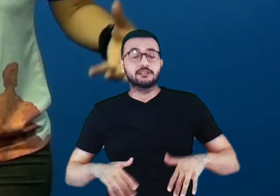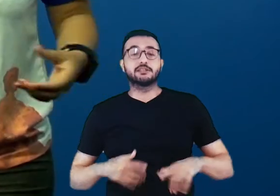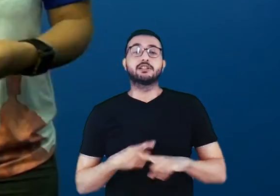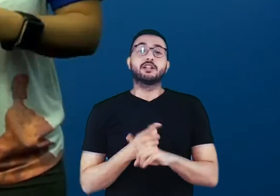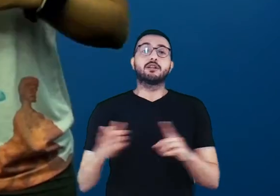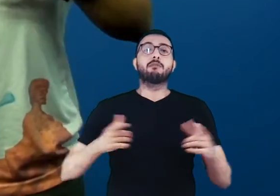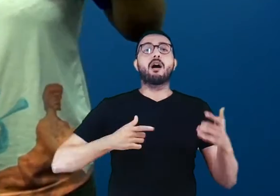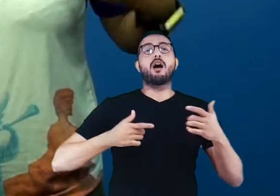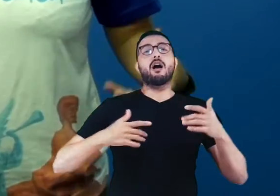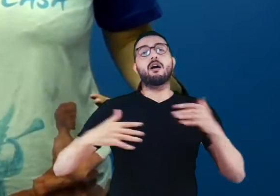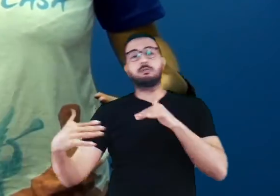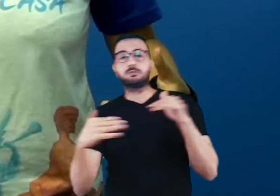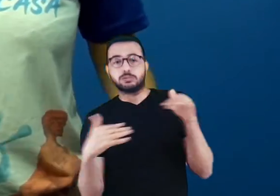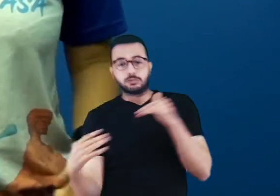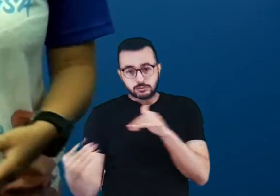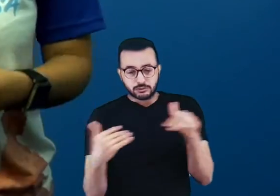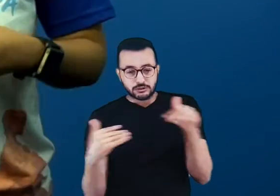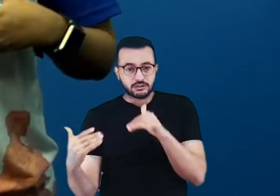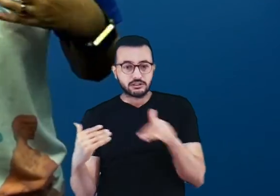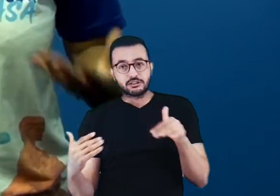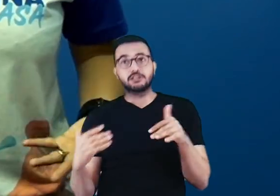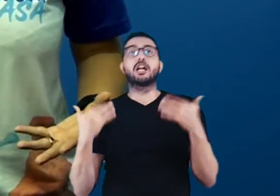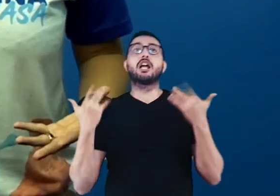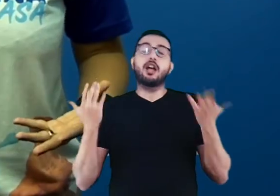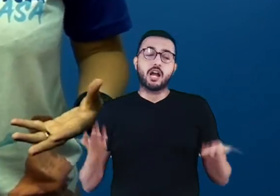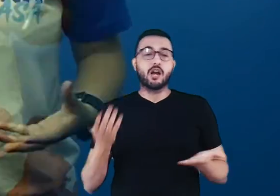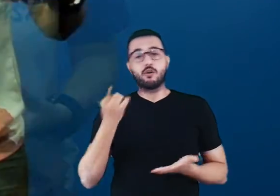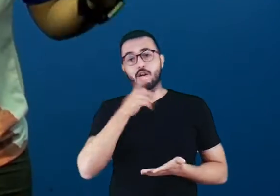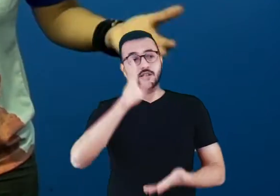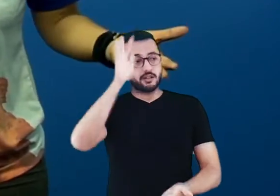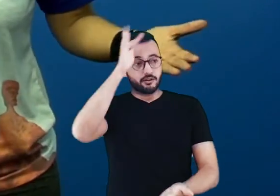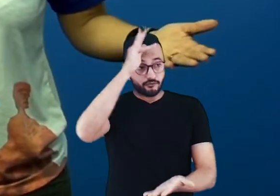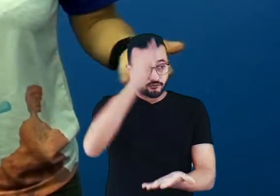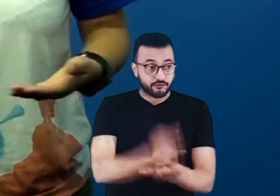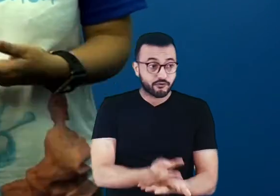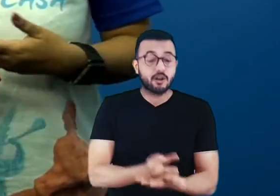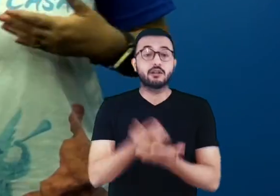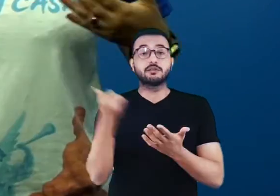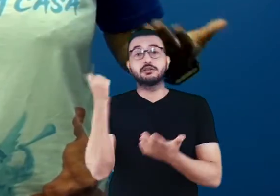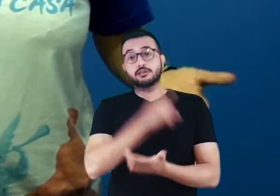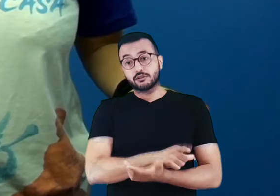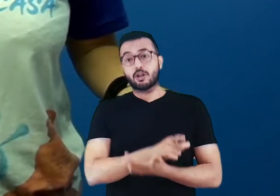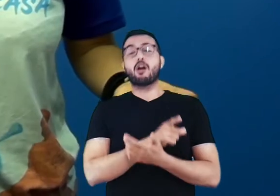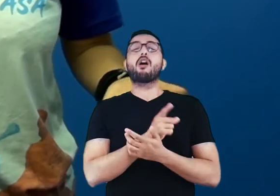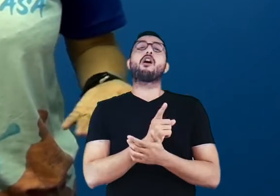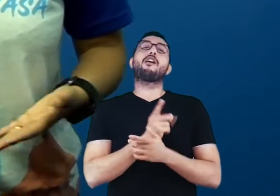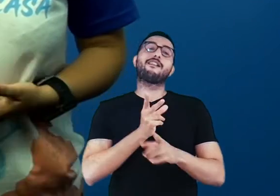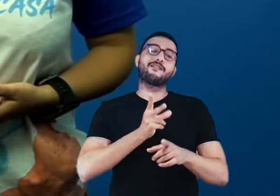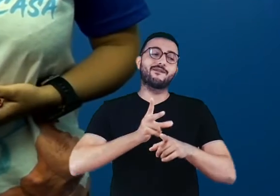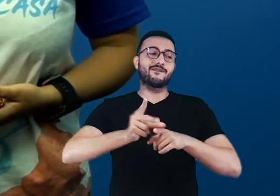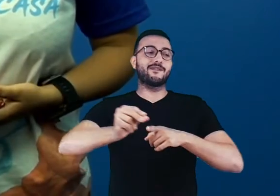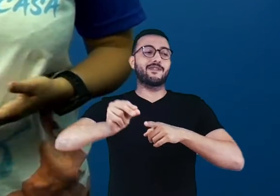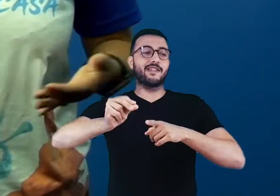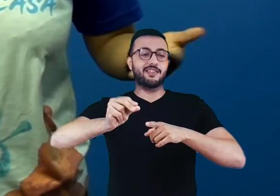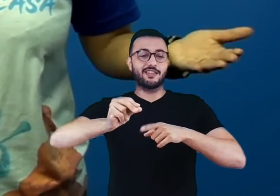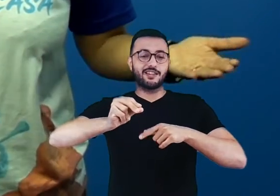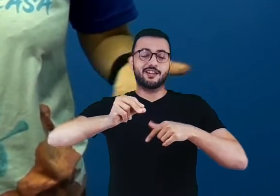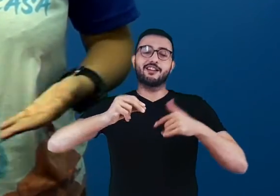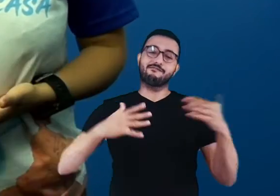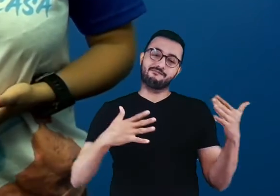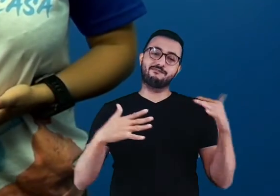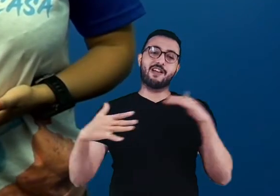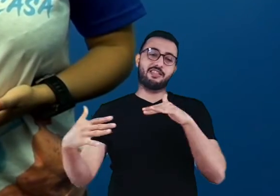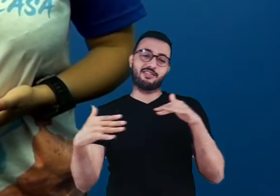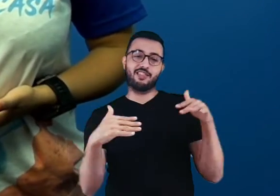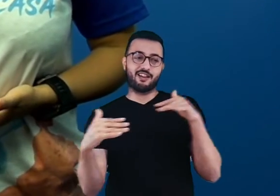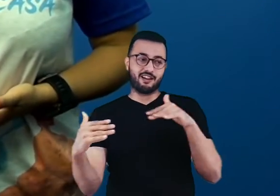nossos guerreiros, combatentes, né, e a nossa fé, permitiu que saíssemos vitoriosos da